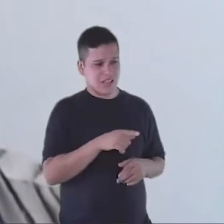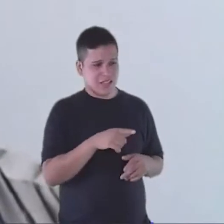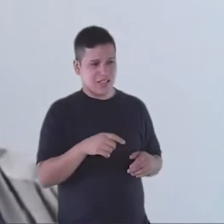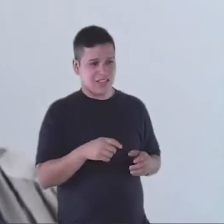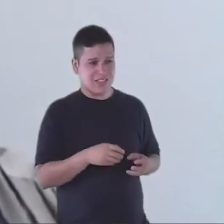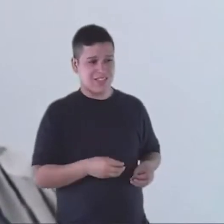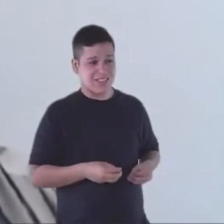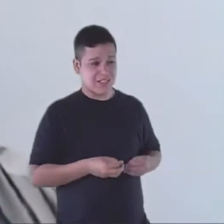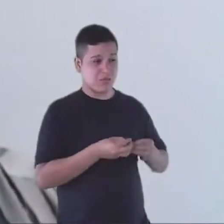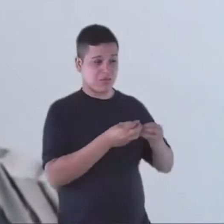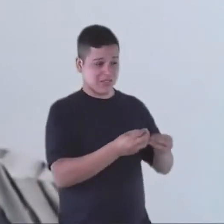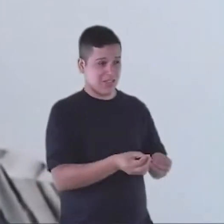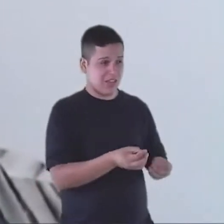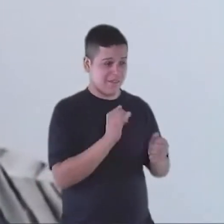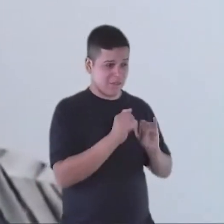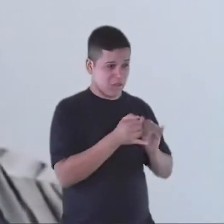informação,